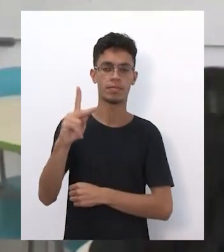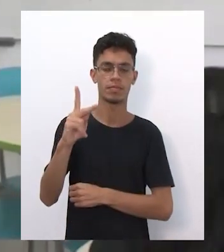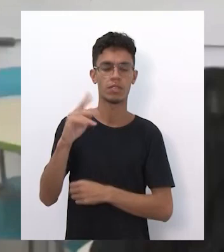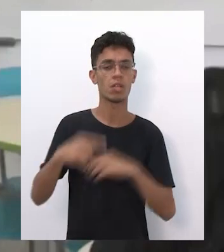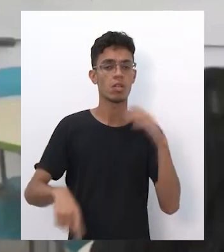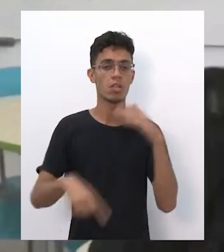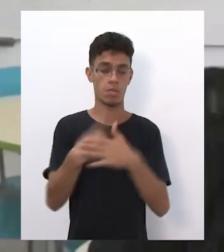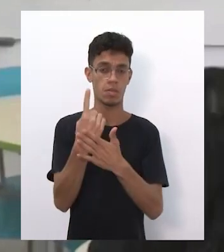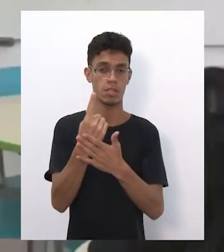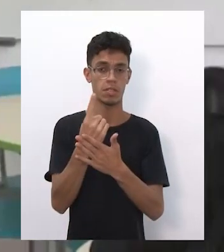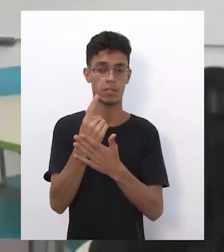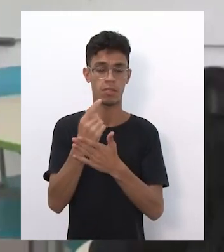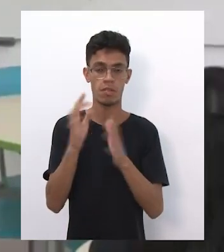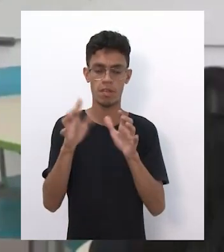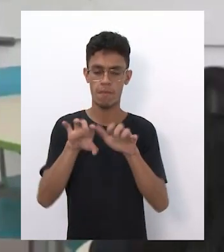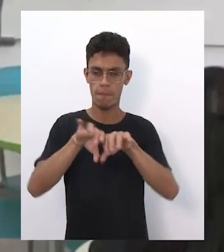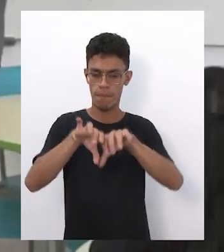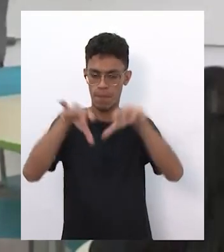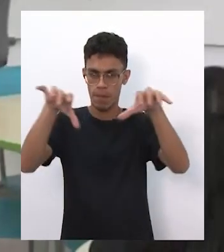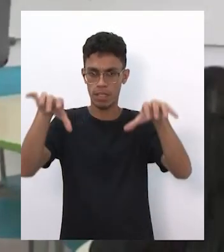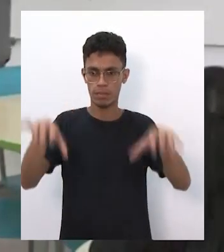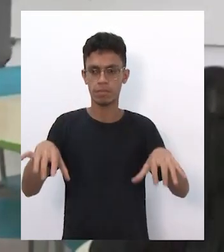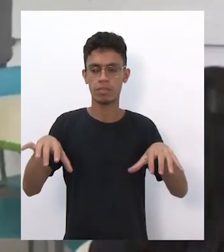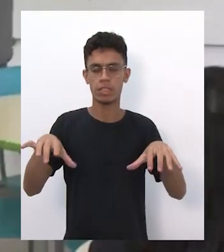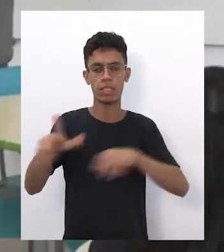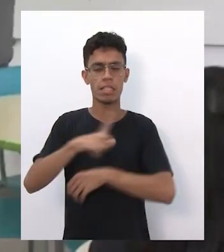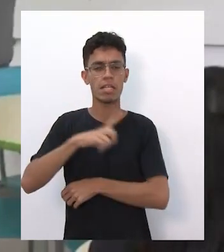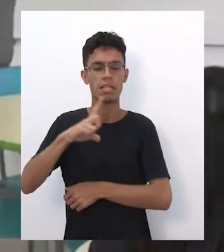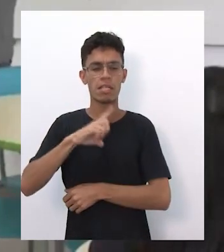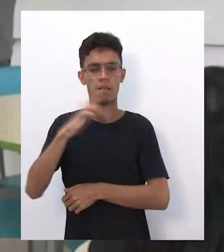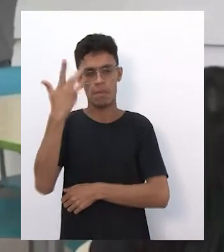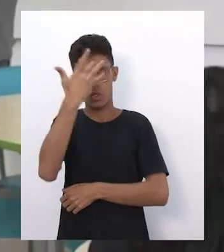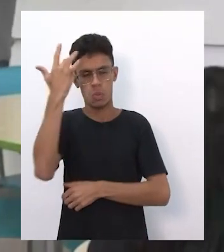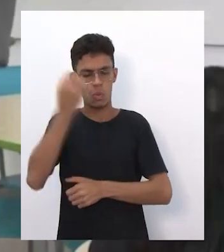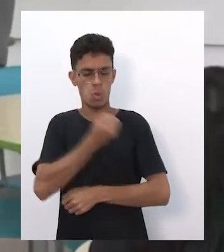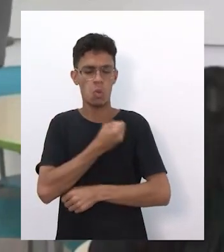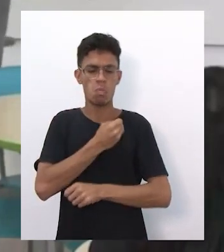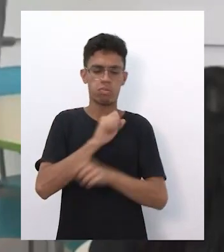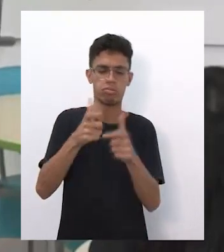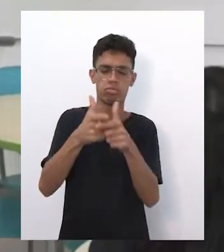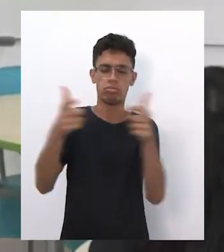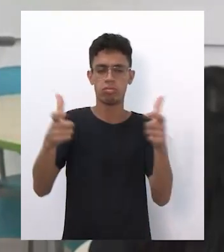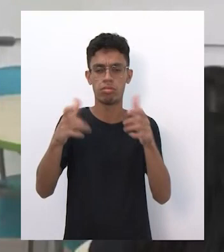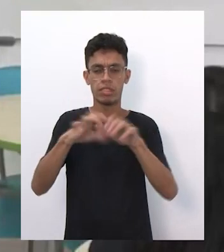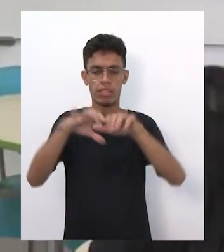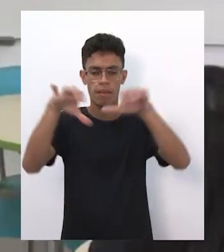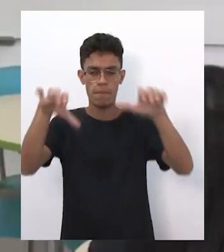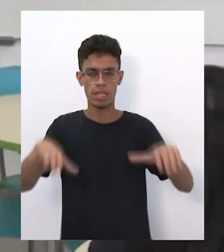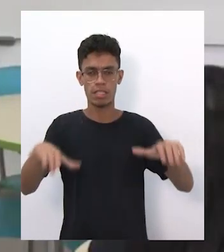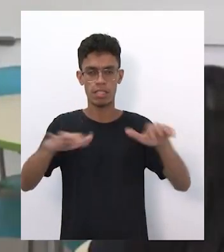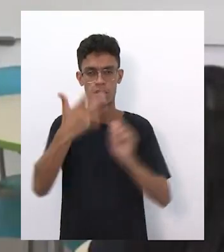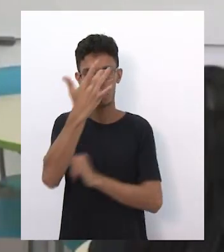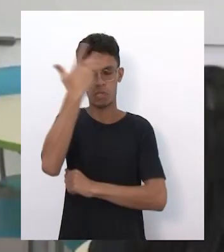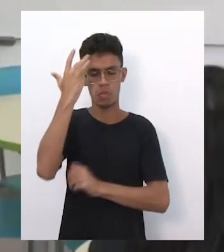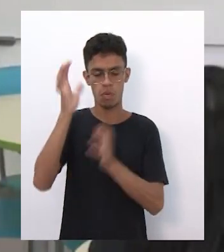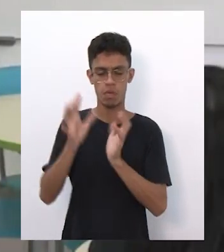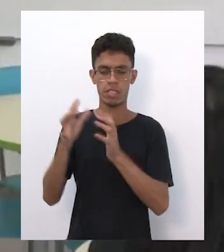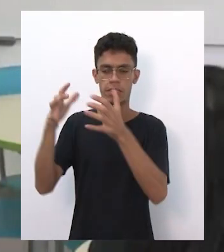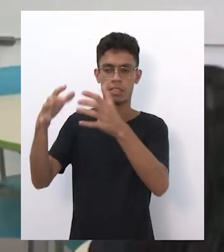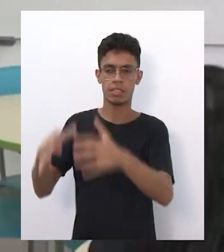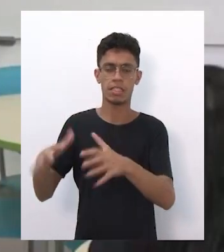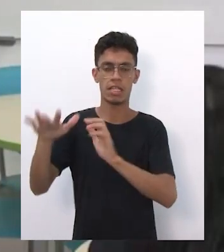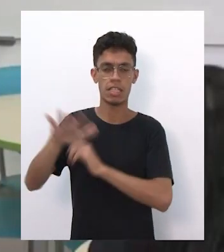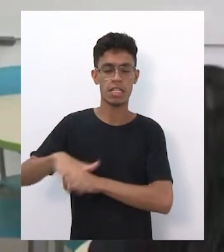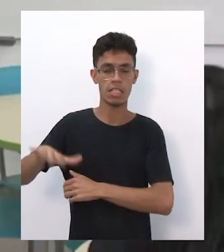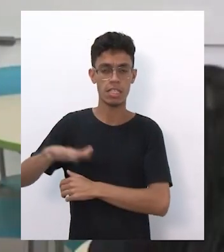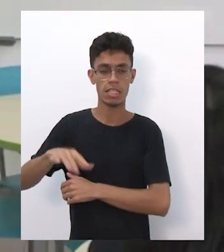lá. Primeiro, nós vamos dividir as equipes aqui, que tem bastante gente. Então, o pessoal que vai formar a